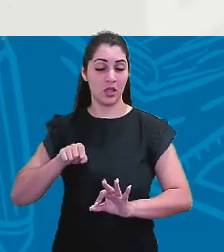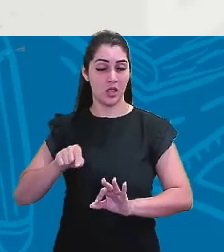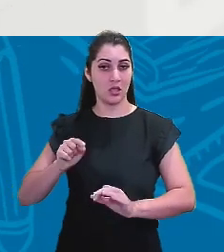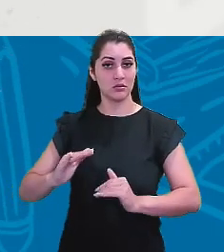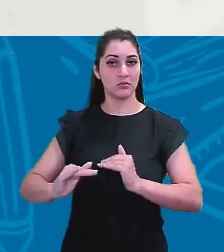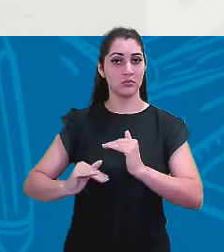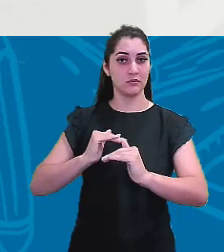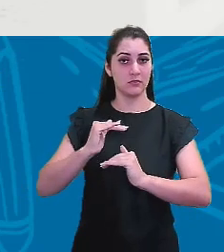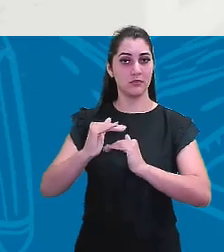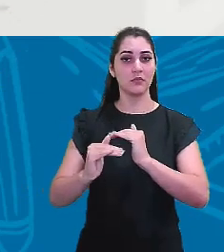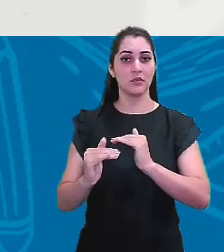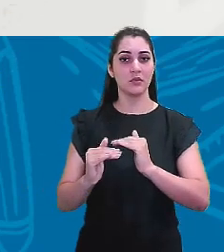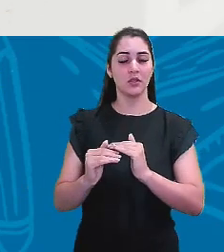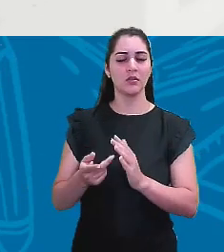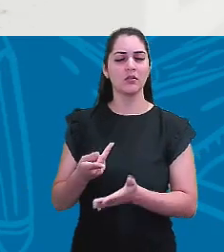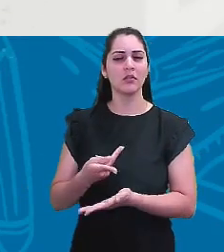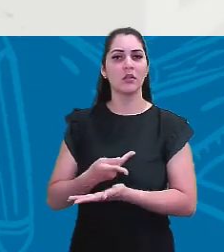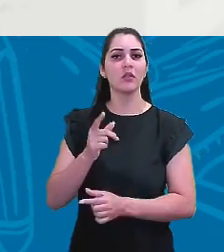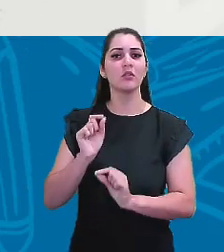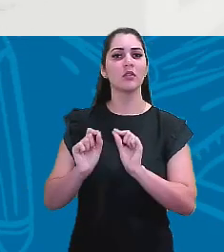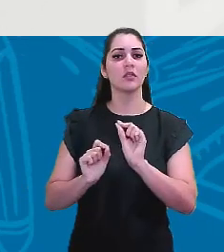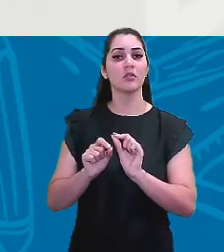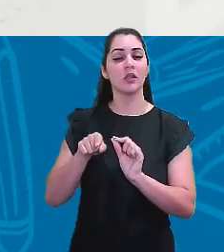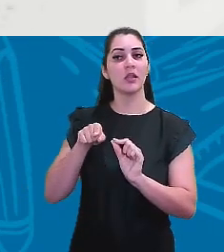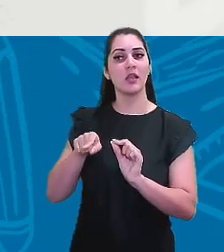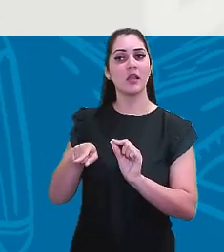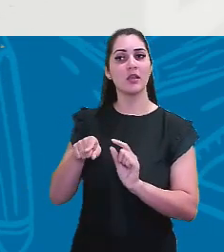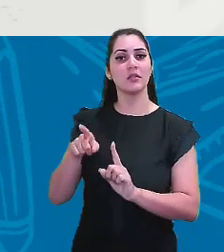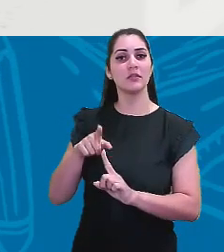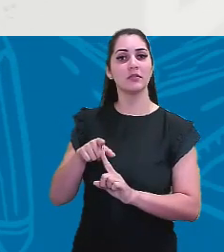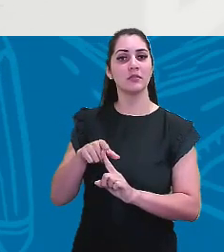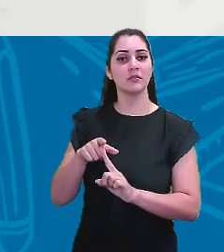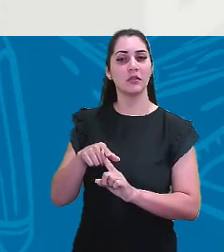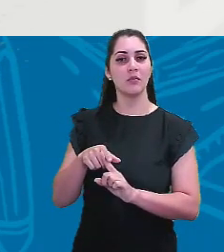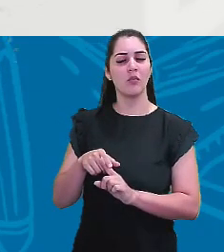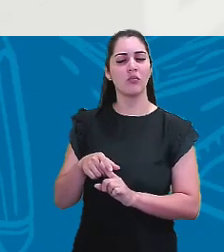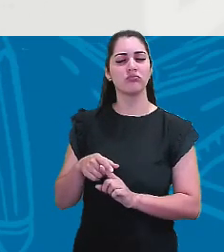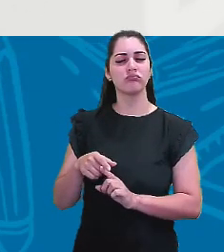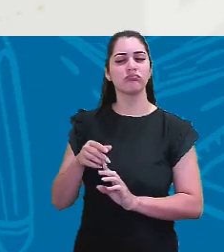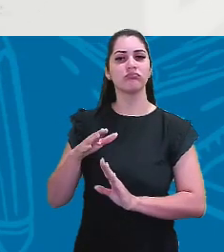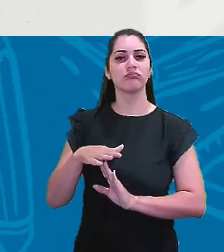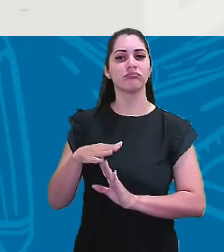processo, né, é predominante, vai fazer com que essa forma, com pouco tempo,